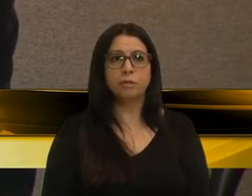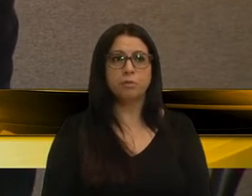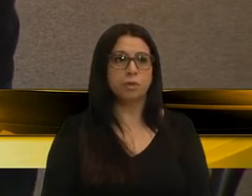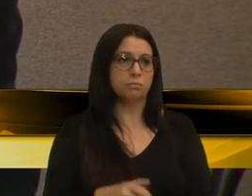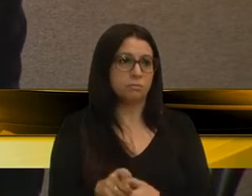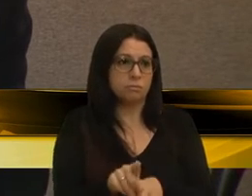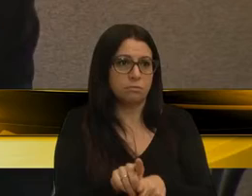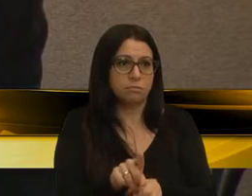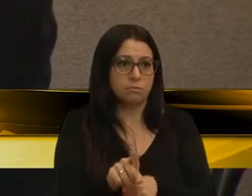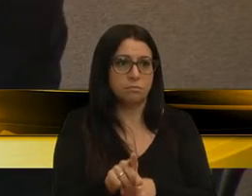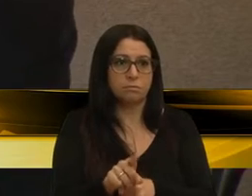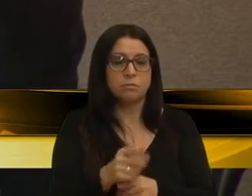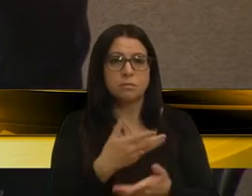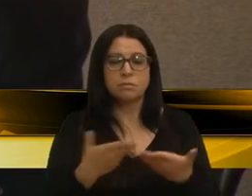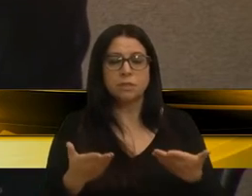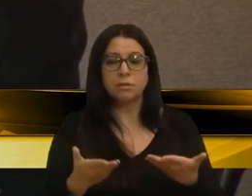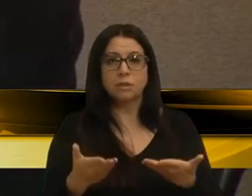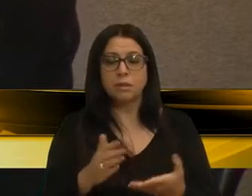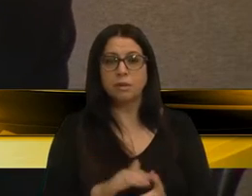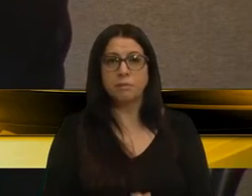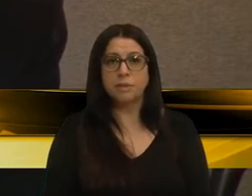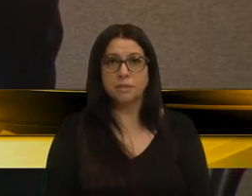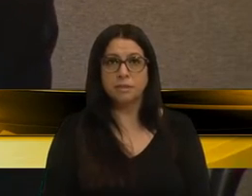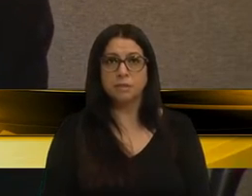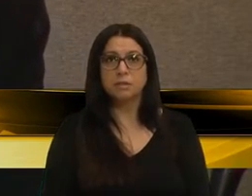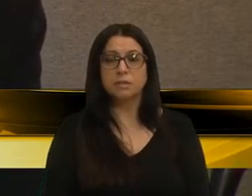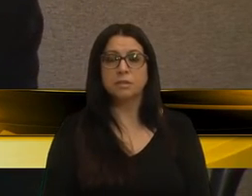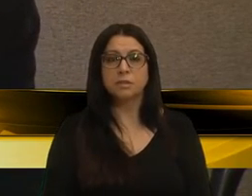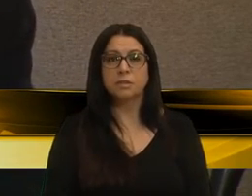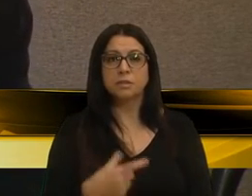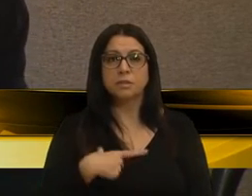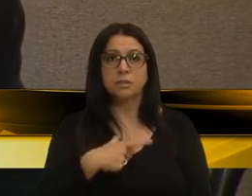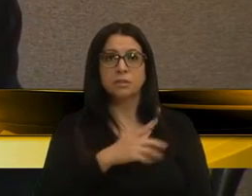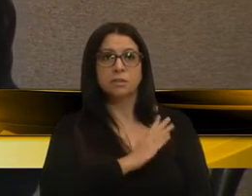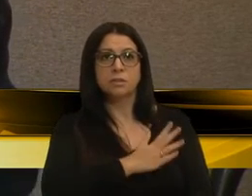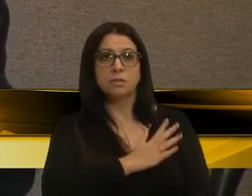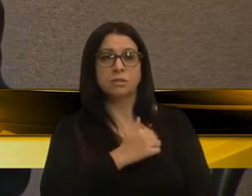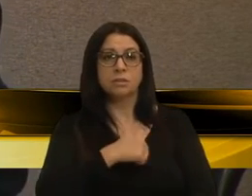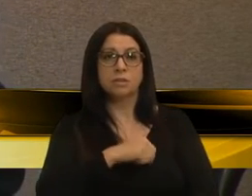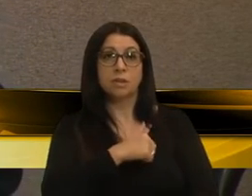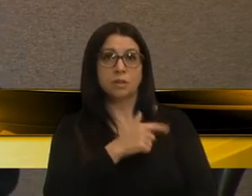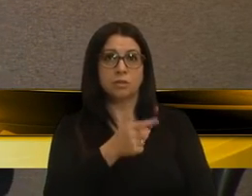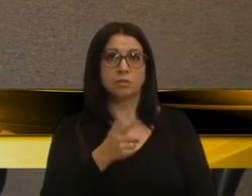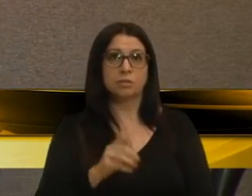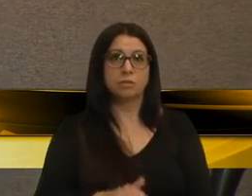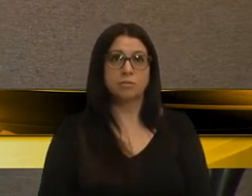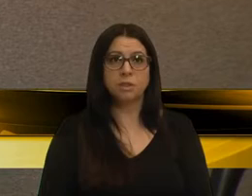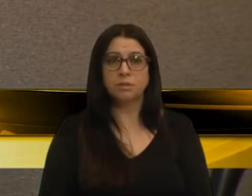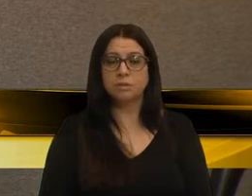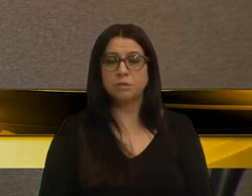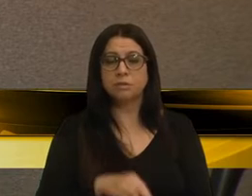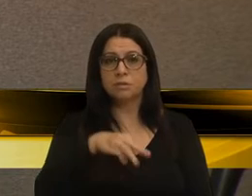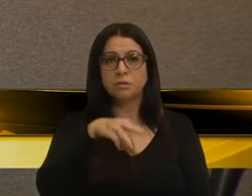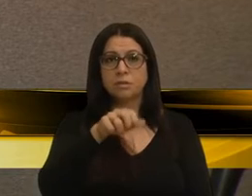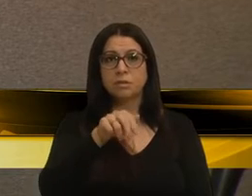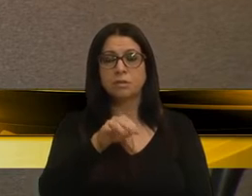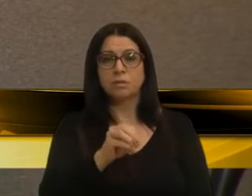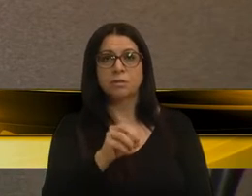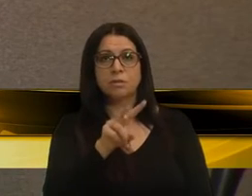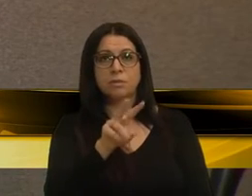uma perda irreparável. Que Deus conforte o coração de todos. Caxias do Sul,